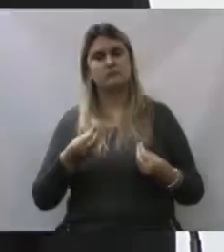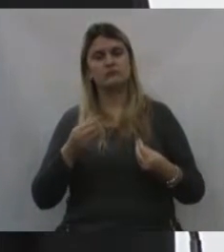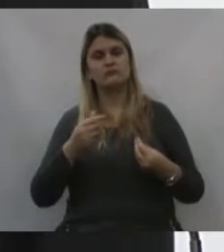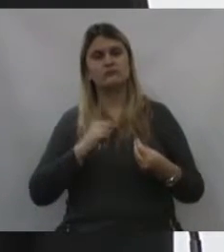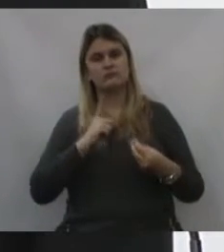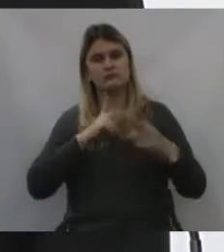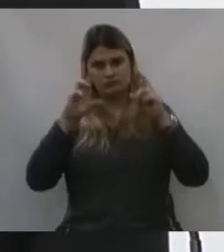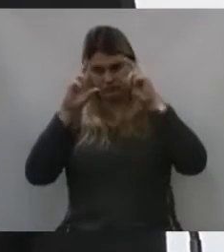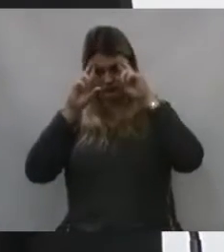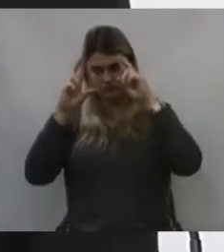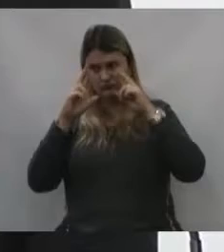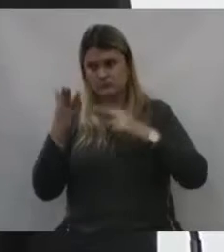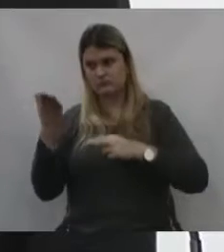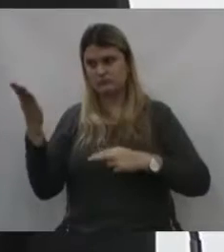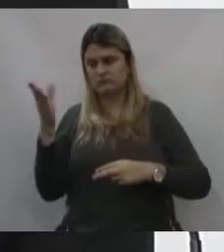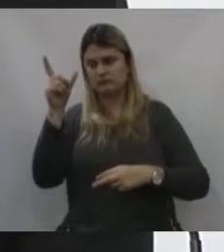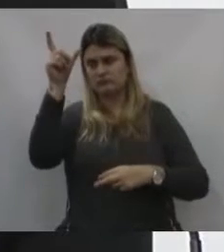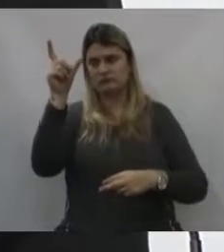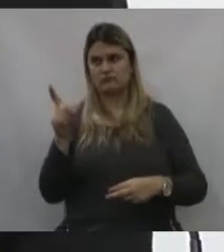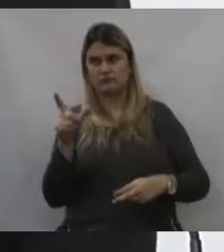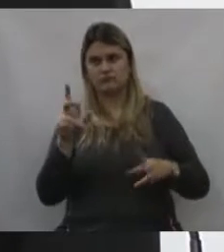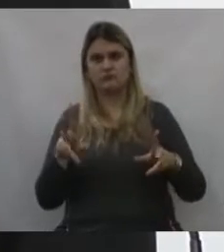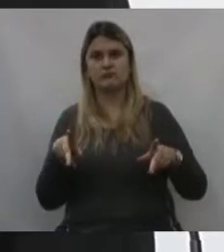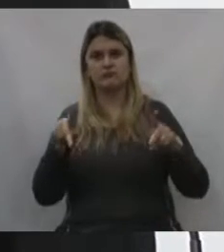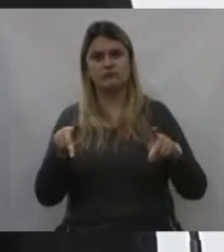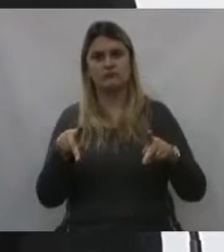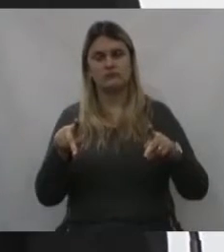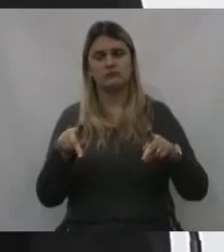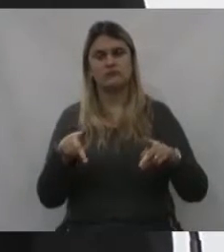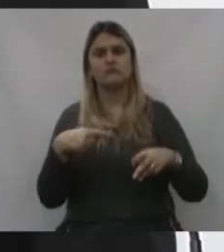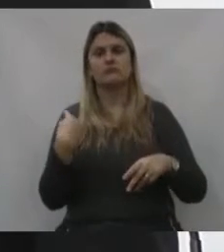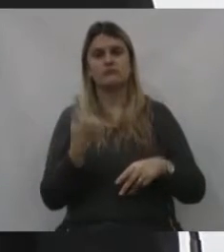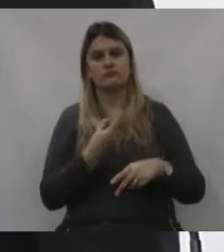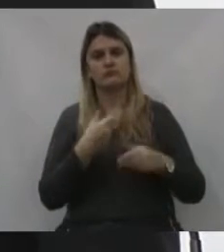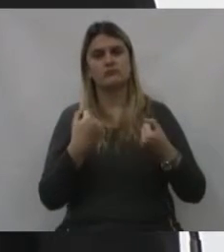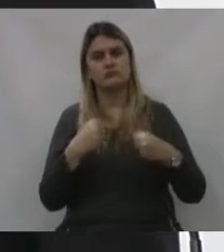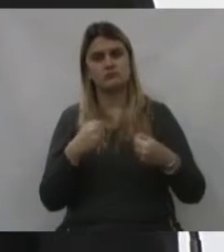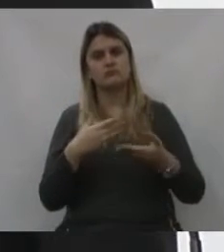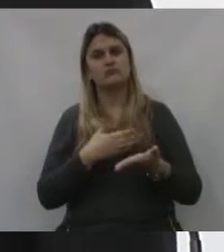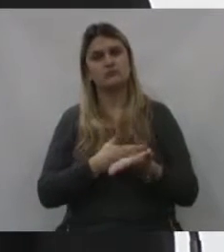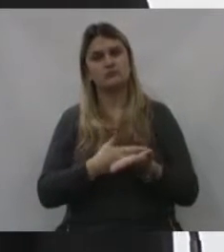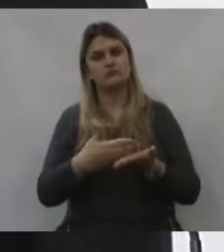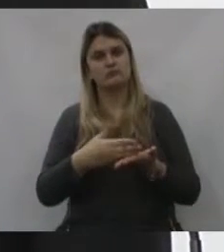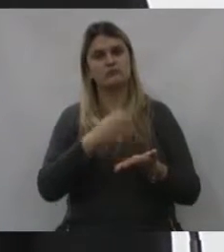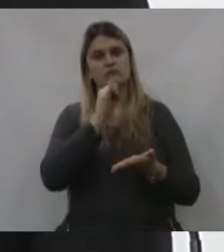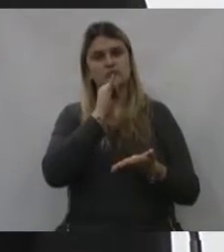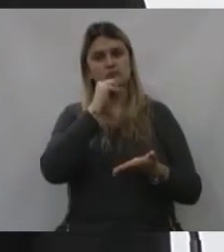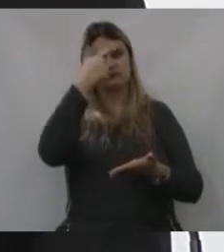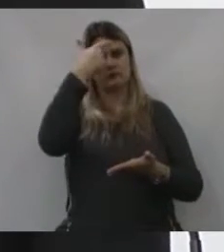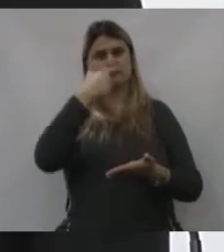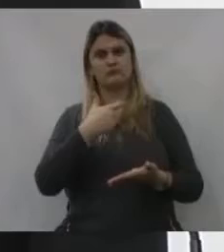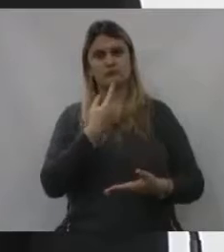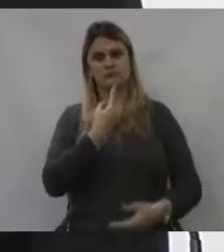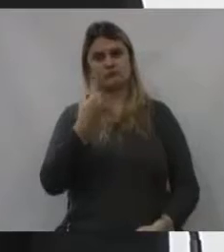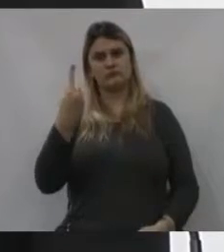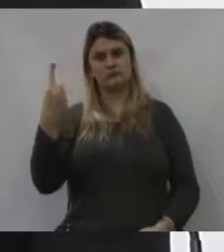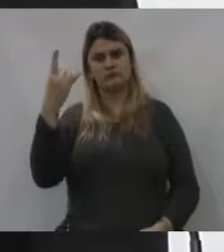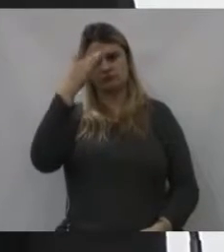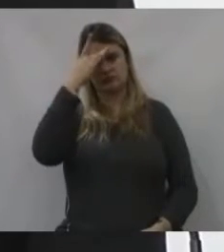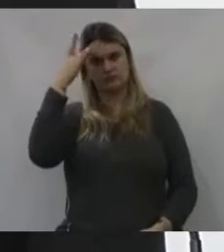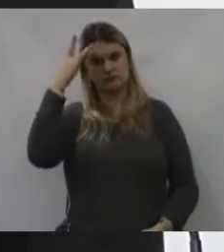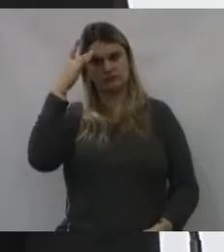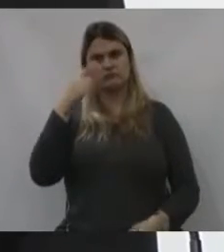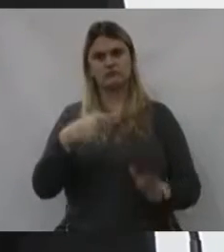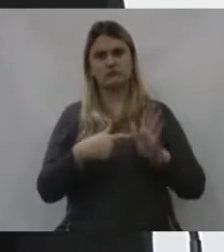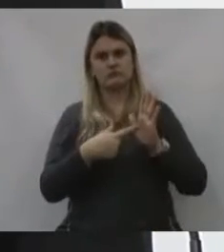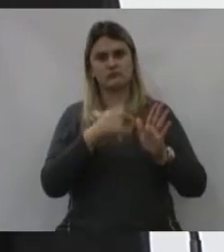forma em respeito a vocês que representam essa população. Nós temos que começar a dar exemplo aqui. Cada um tem